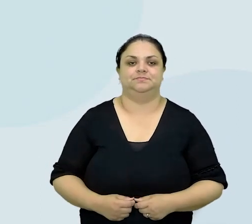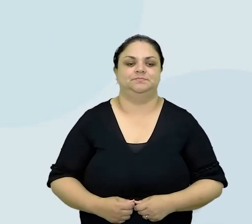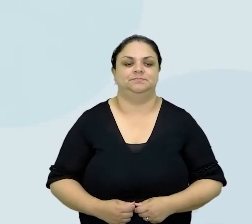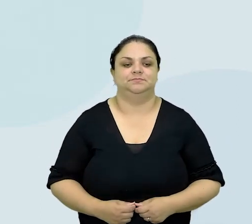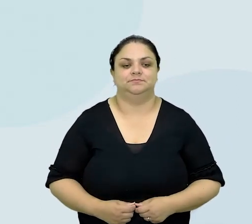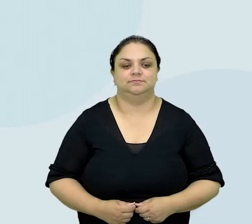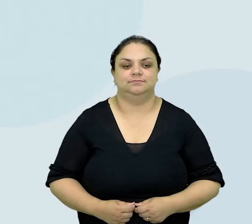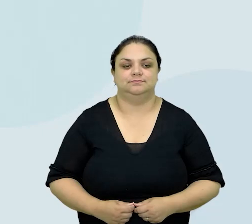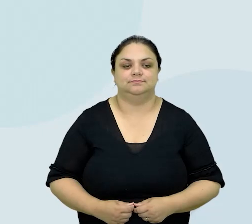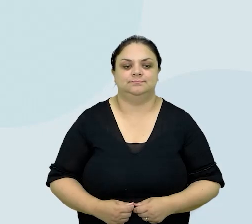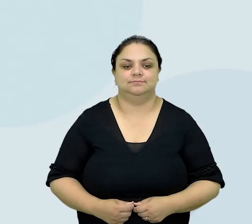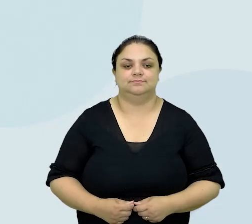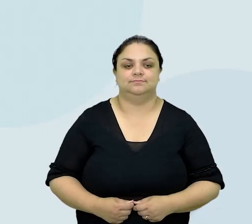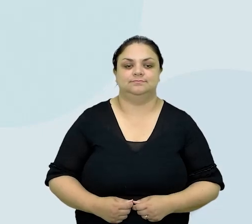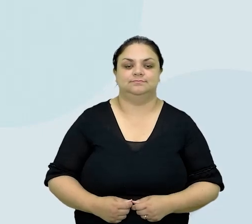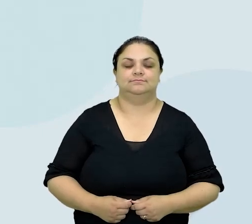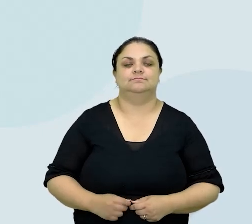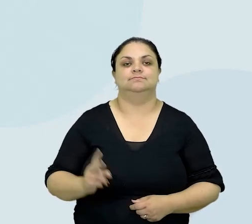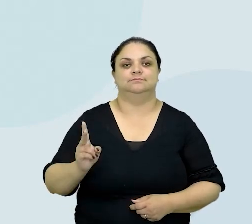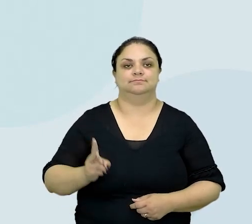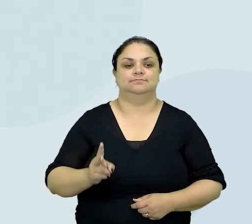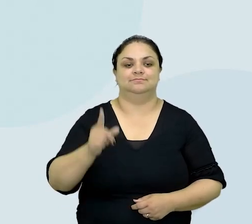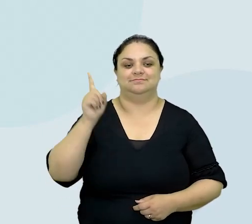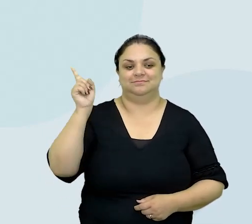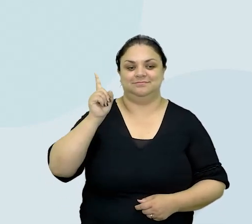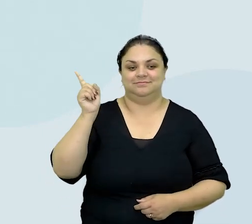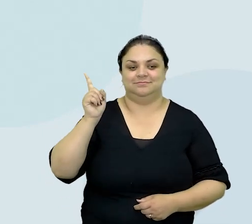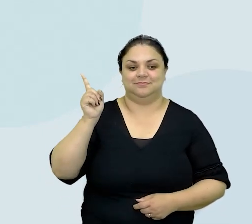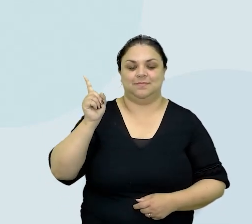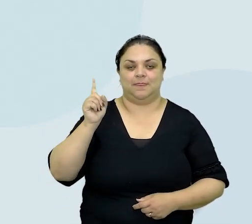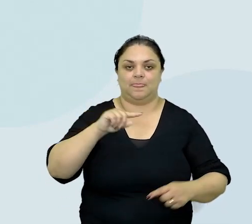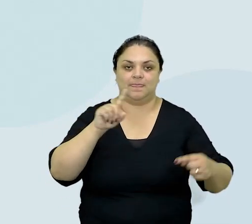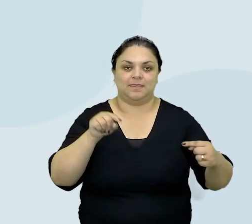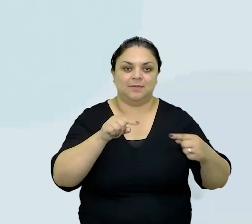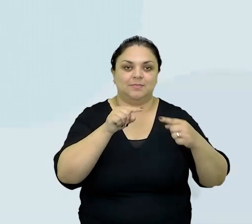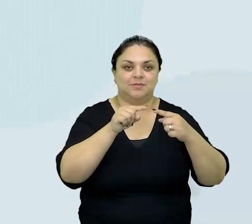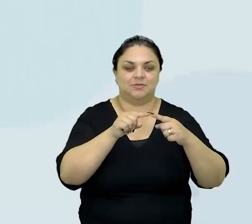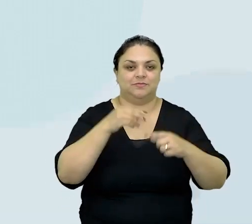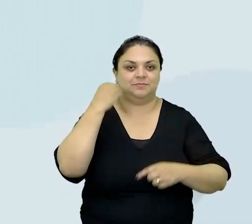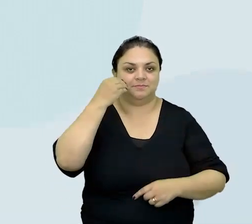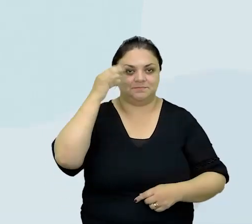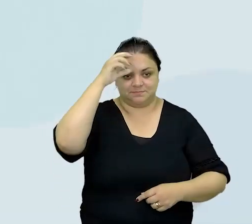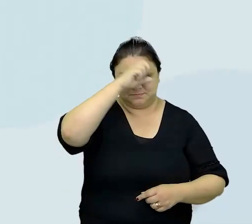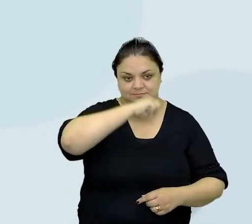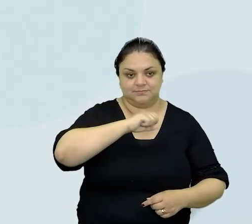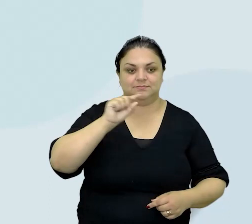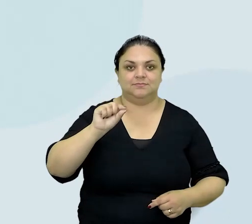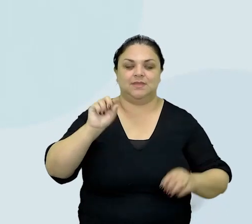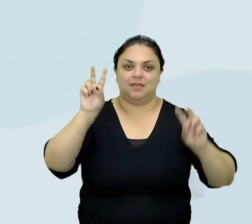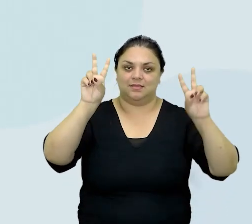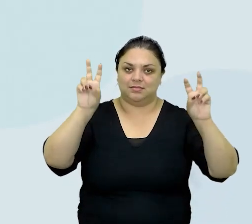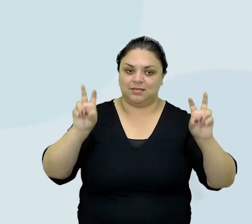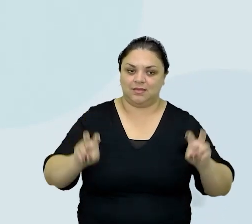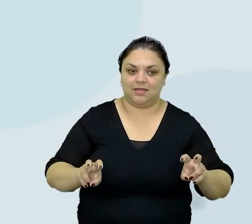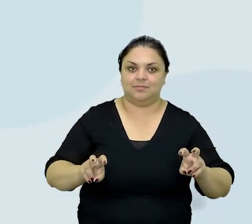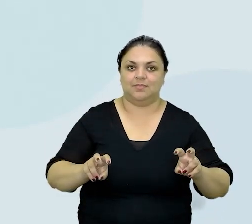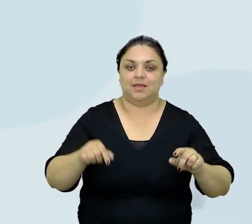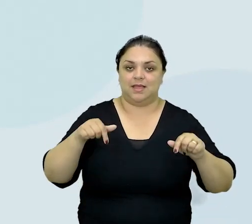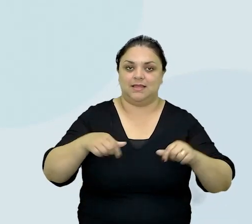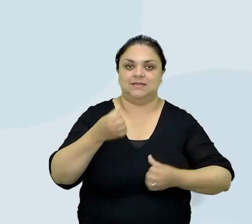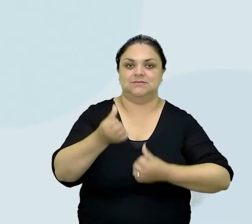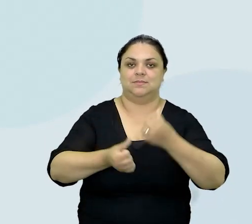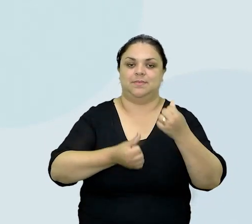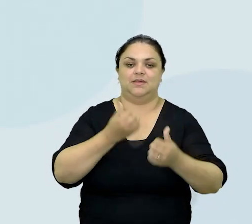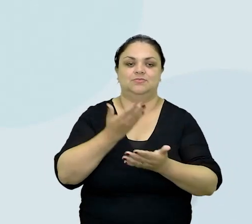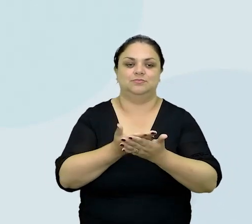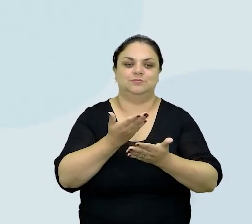E vamos avançar mais um pouquinho também, falando aqui dos nossos objetos de conhecimento, que são os temas que a gente trabalha ao longo do semestre,